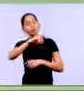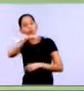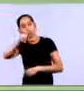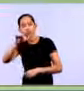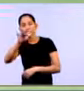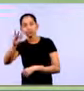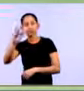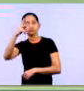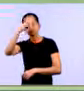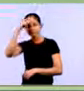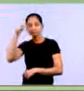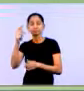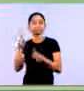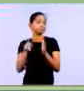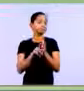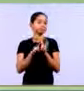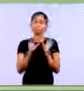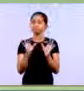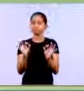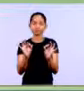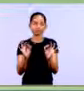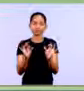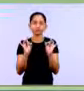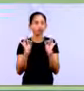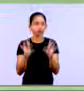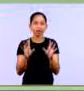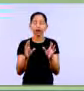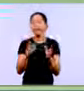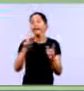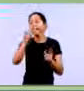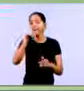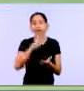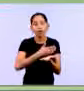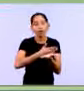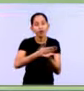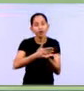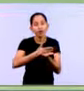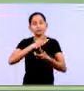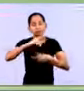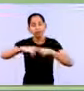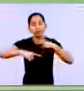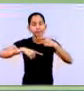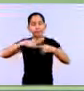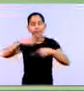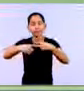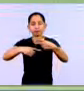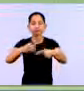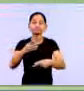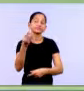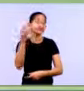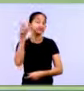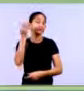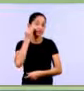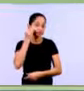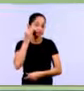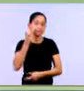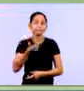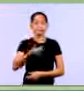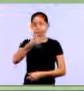é puramente da autoridade administrativa, é um procedimento. E ele vai fazer o quê? Ele vai verificar a ocorrência do fato